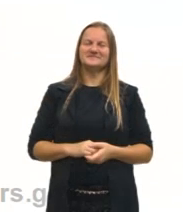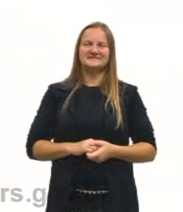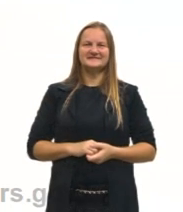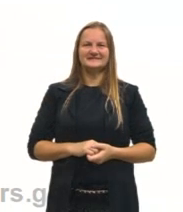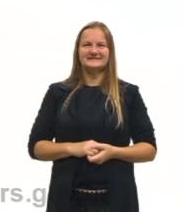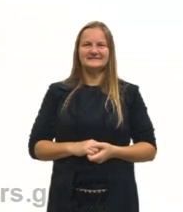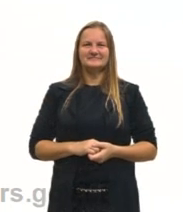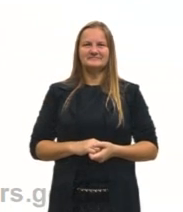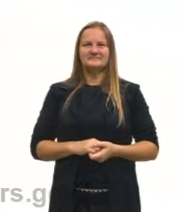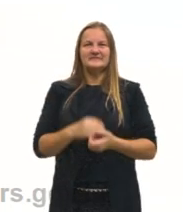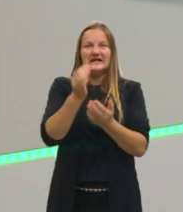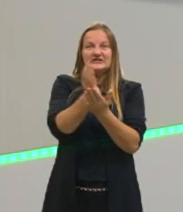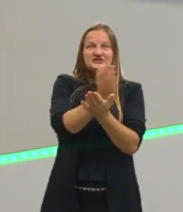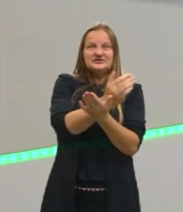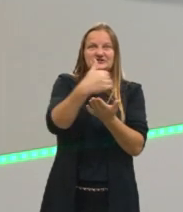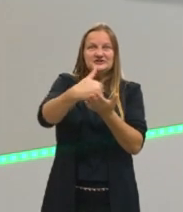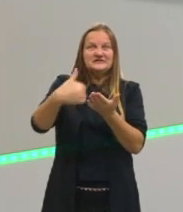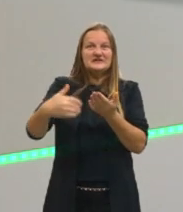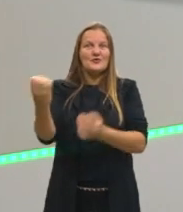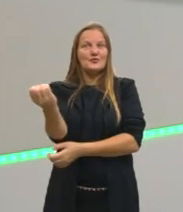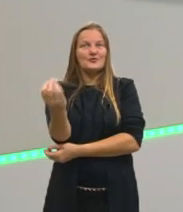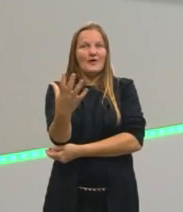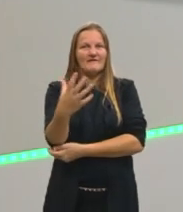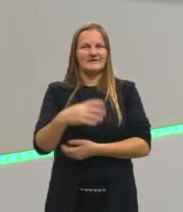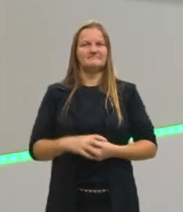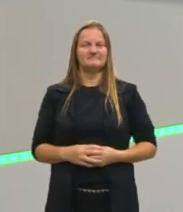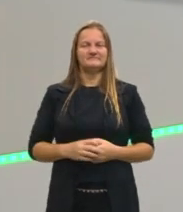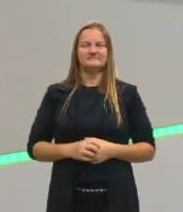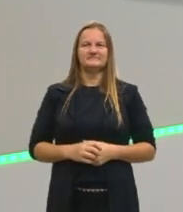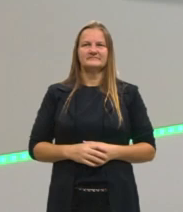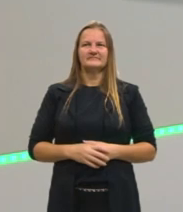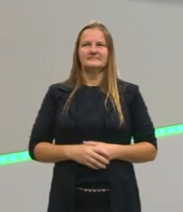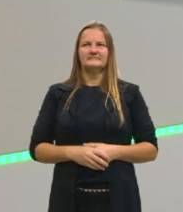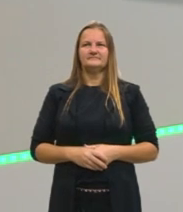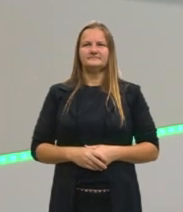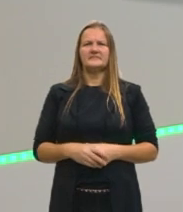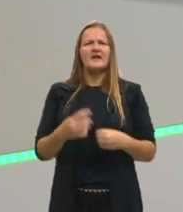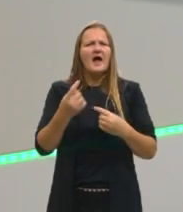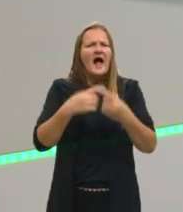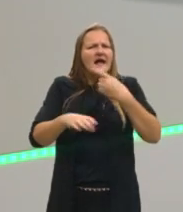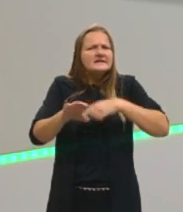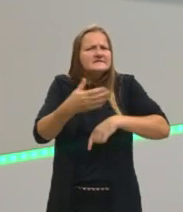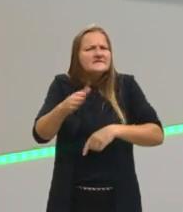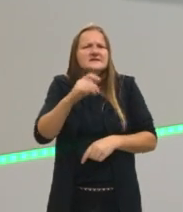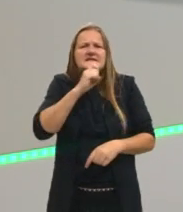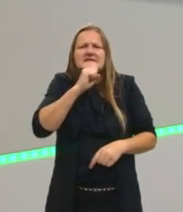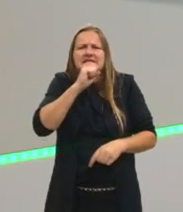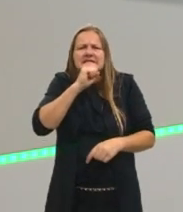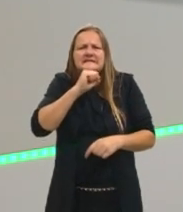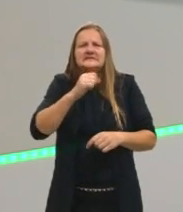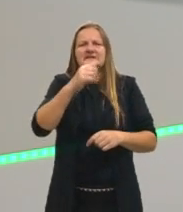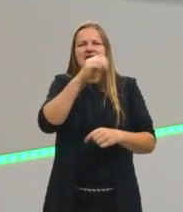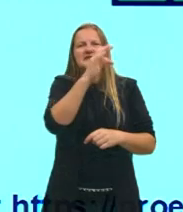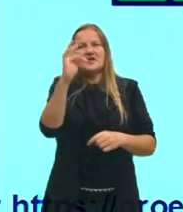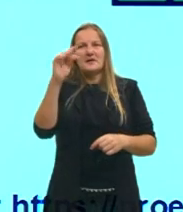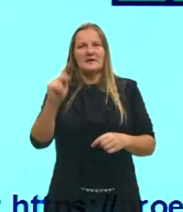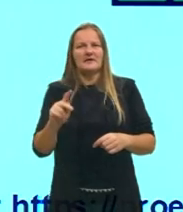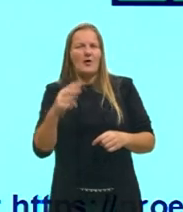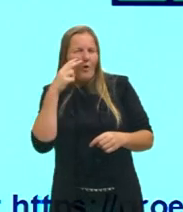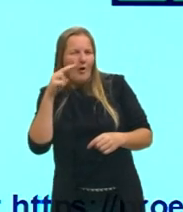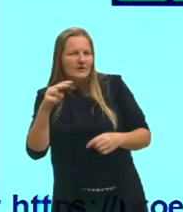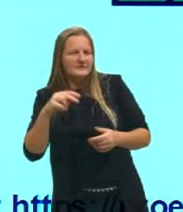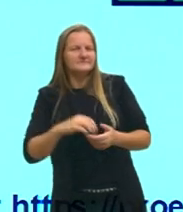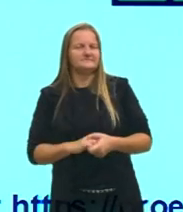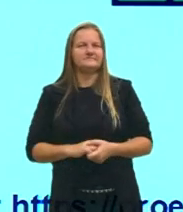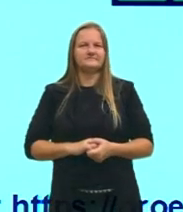ou a metais Tá bom então algumas tabelas ainda trazem se você tiver trabalhando com a tabela um pouco mais antiga uma subdivisão aqui mas a gente